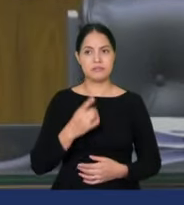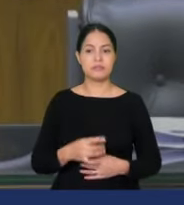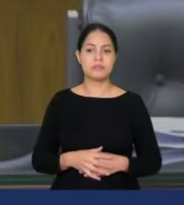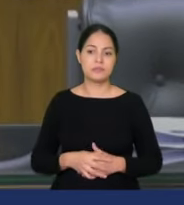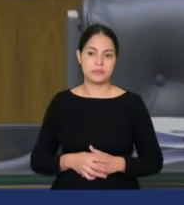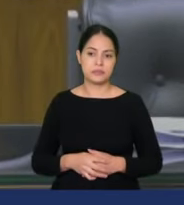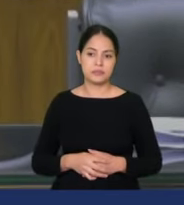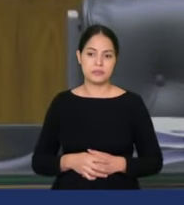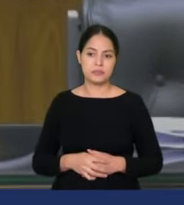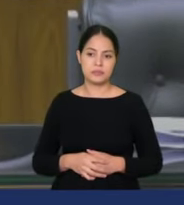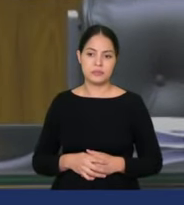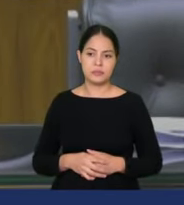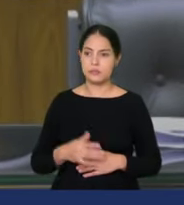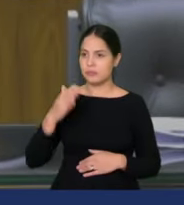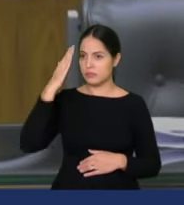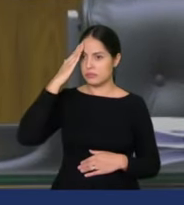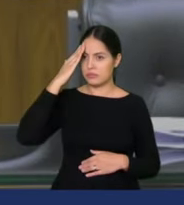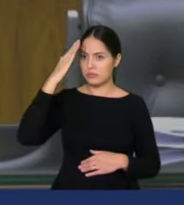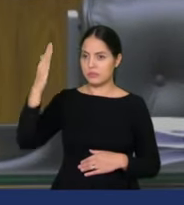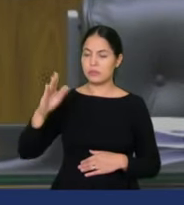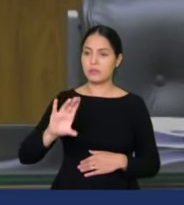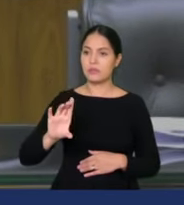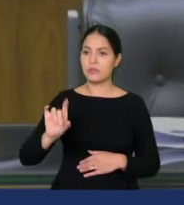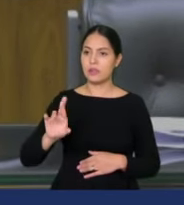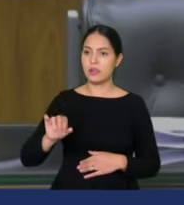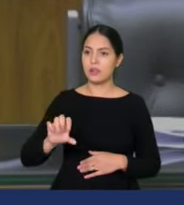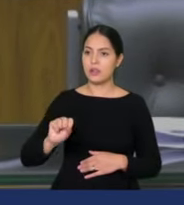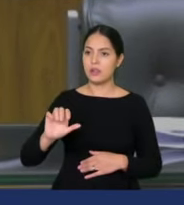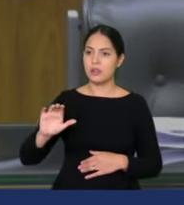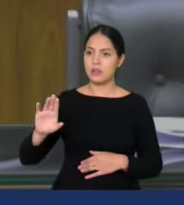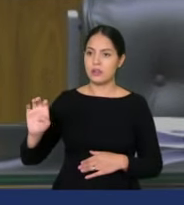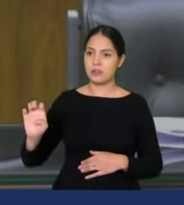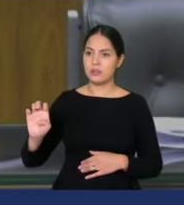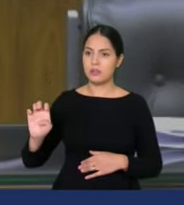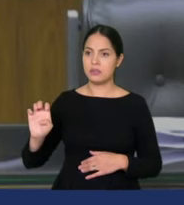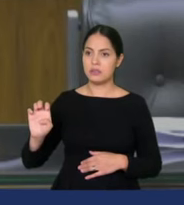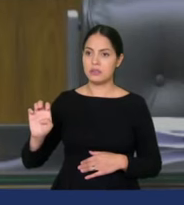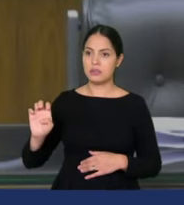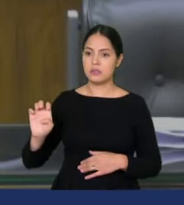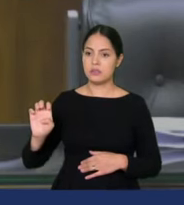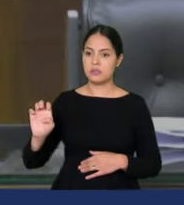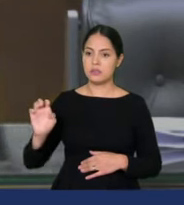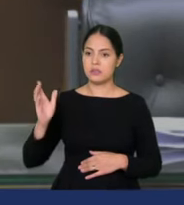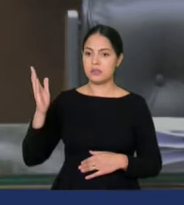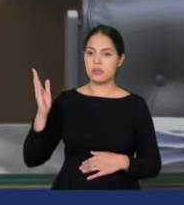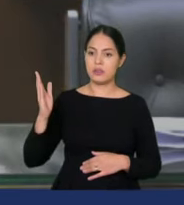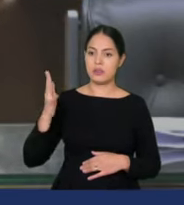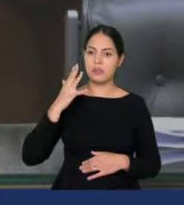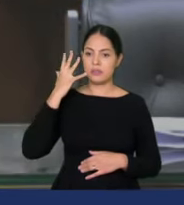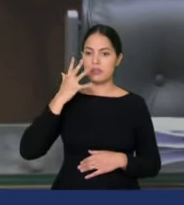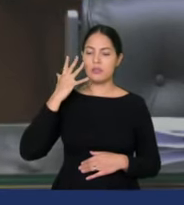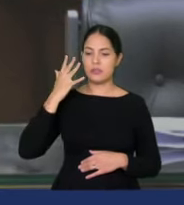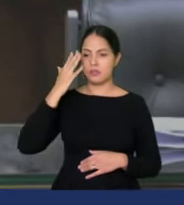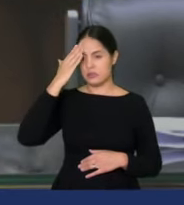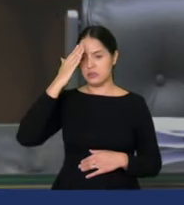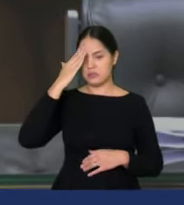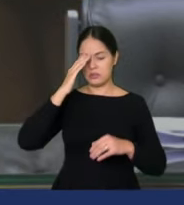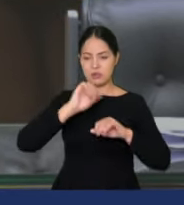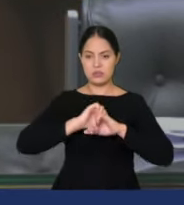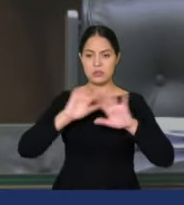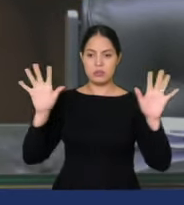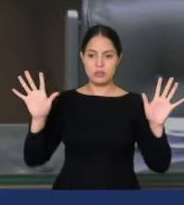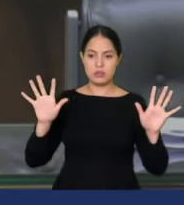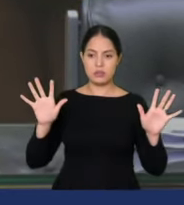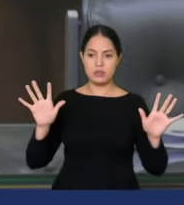Nós que agradecemos, Clarice. É elucidadora a sua fala de Mahatma. Estou